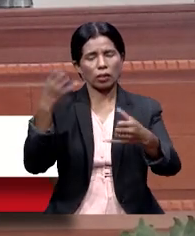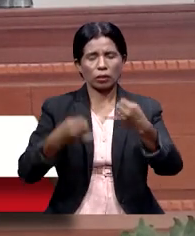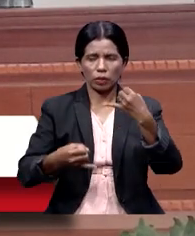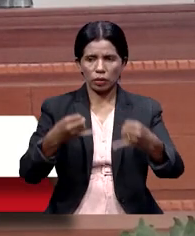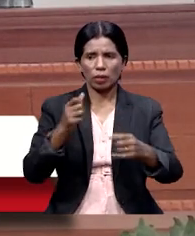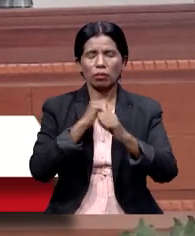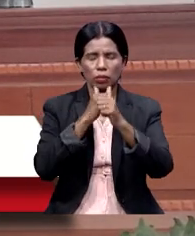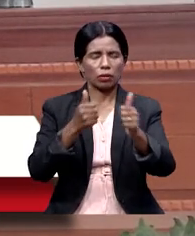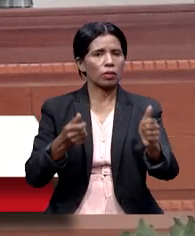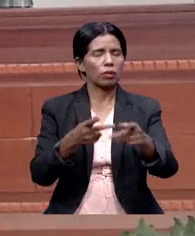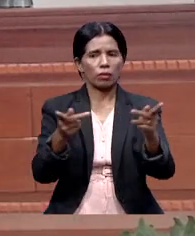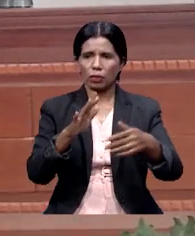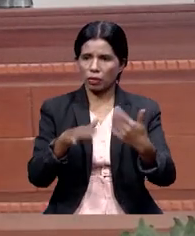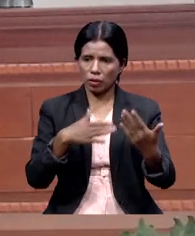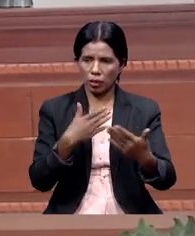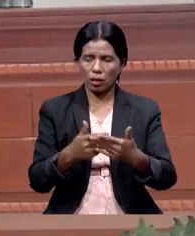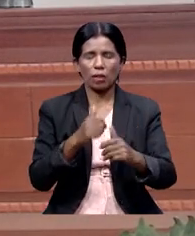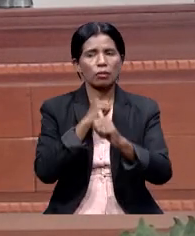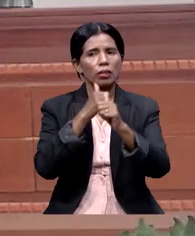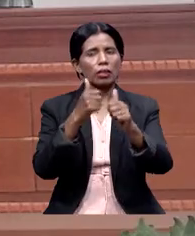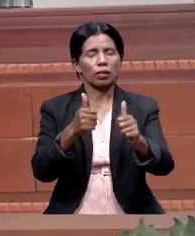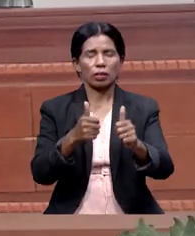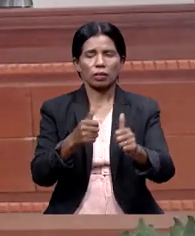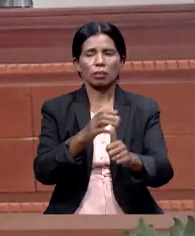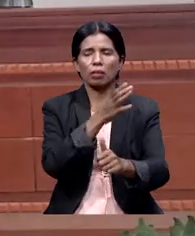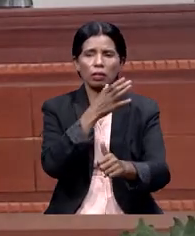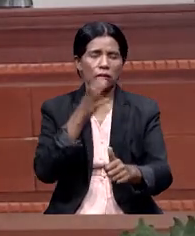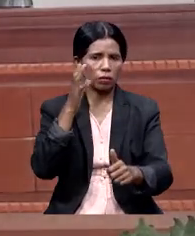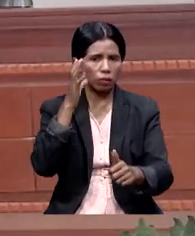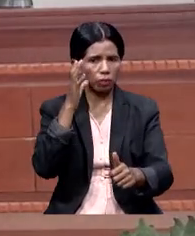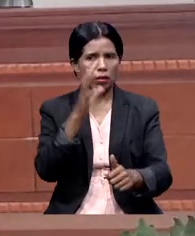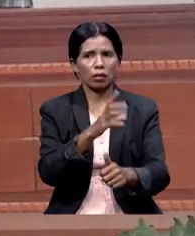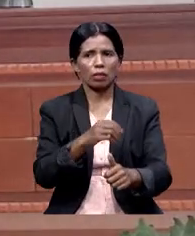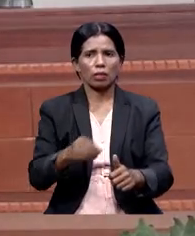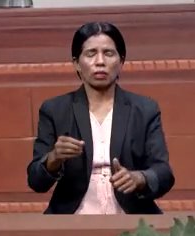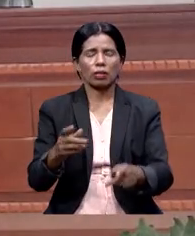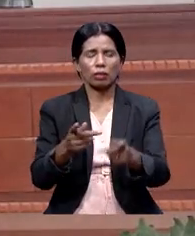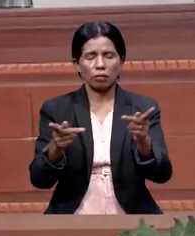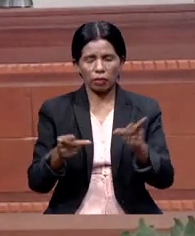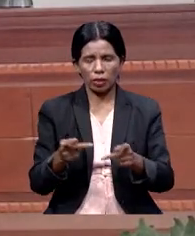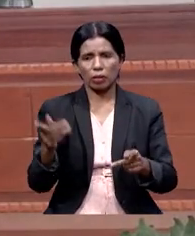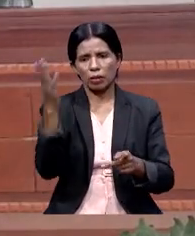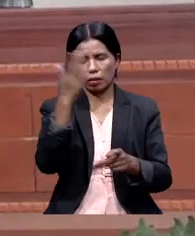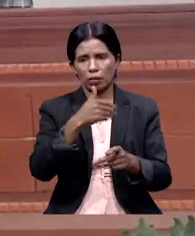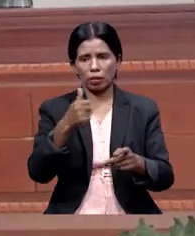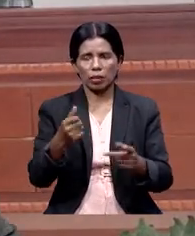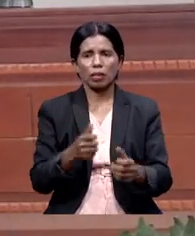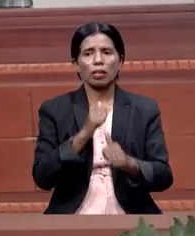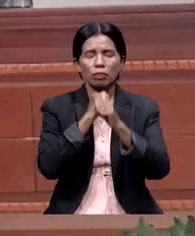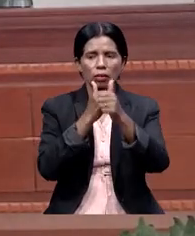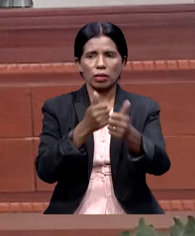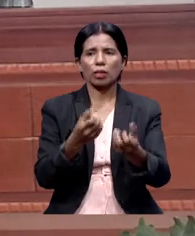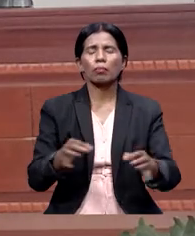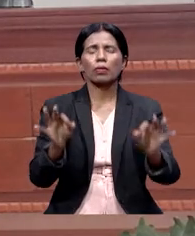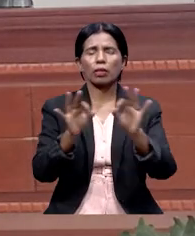e setor todo, advocacia e setor agrícola, e turismo, advocacia importante. Advocacia